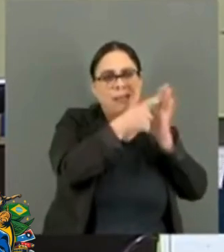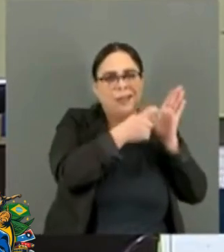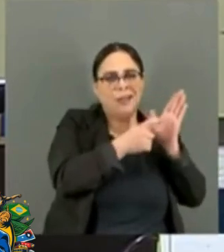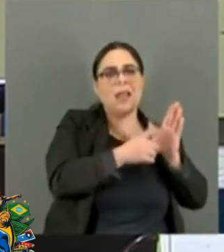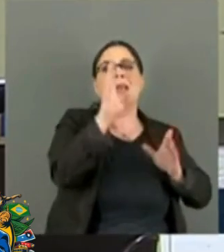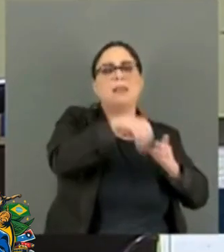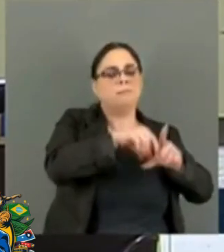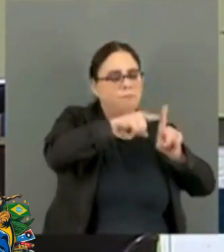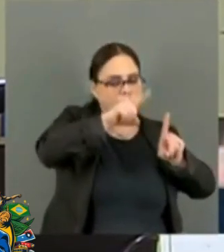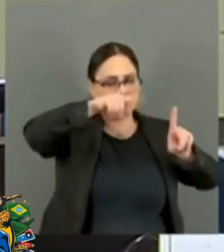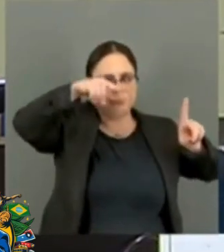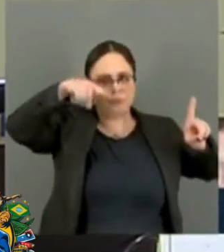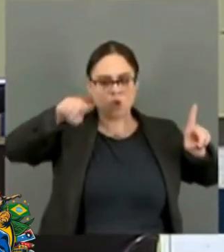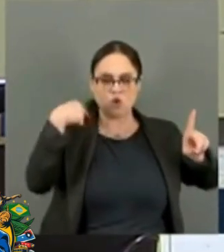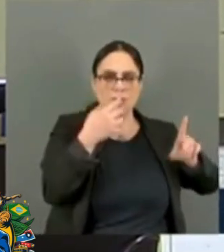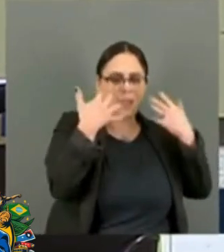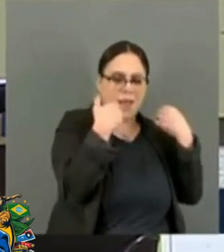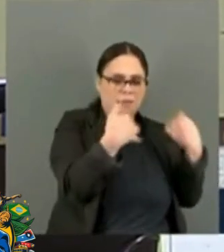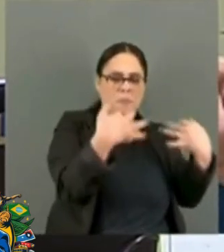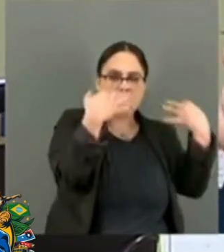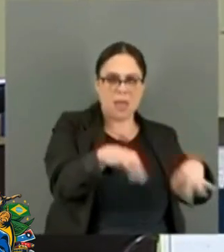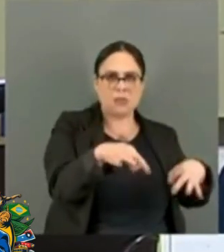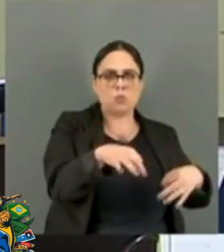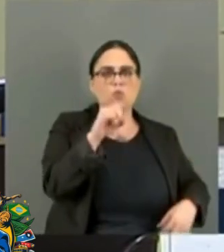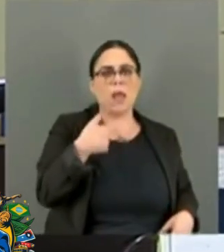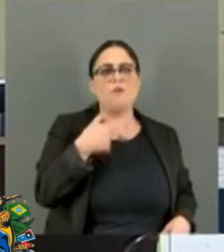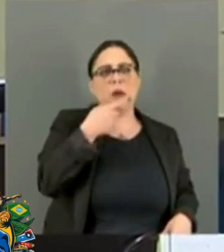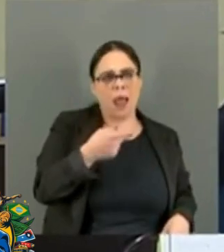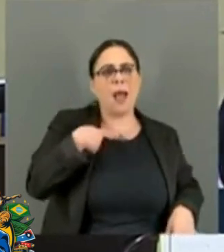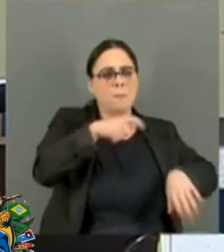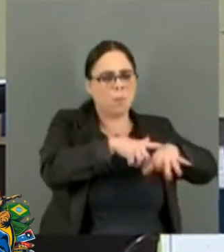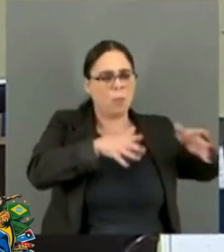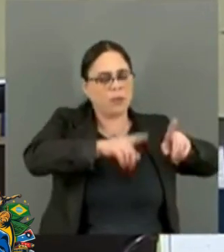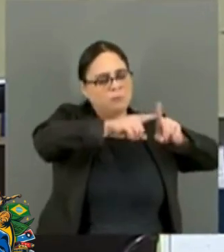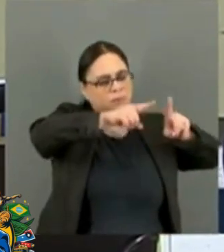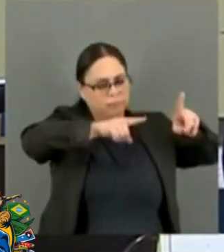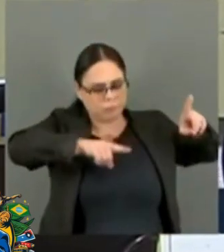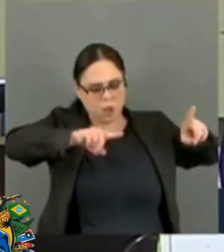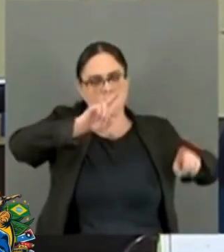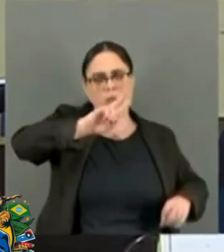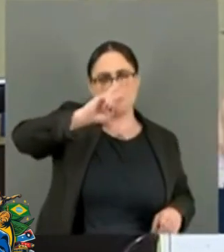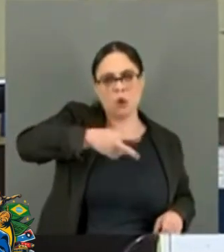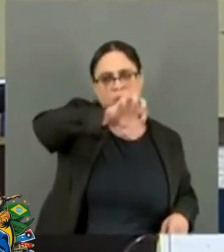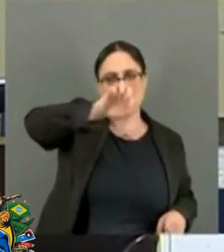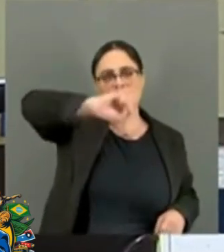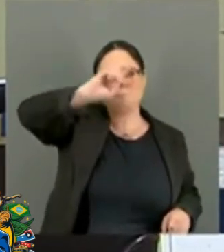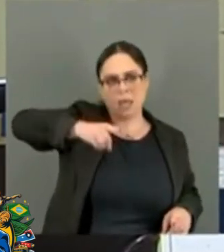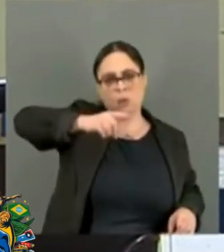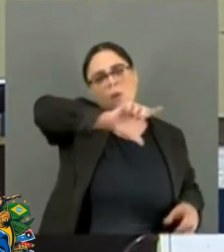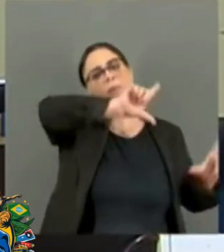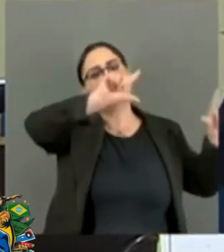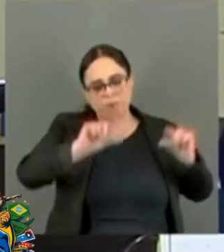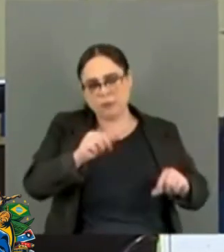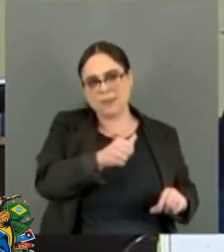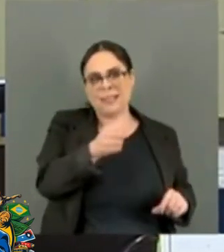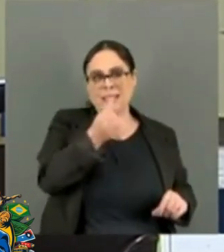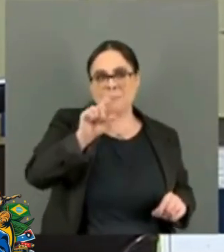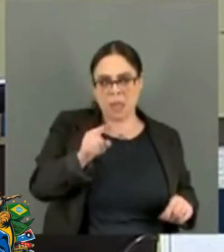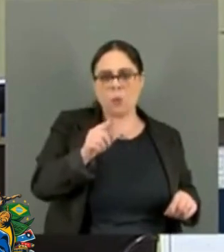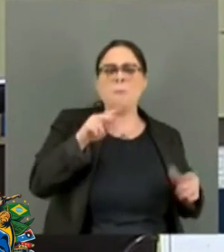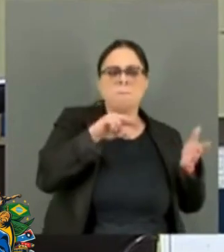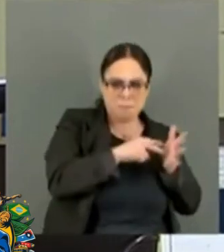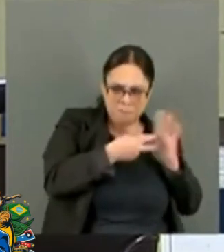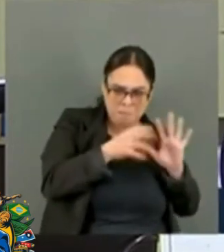da nossa audiência de fato. Para eu entender se quando a minha audiência caiu de 2.900.000 por dia para 116 mil, se de fato